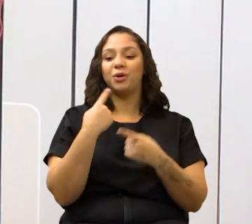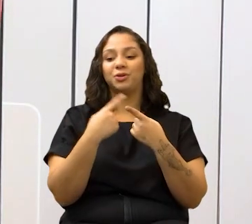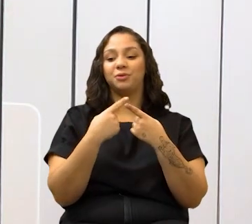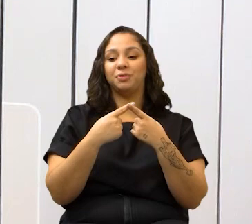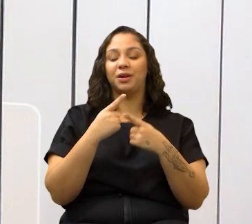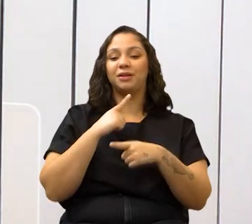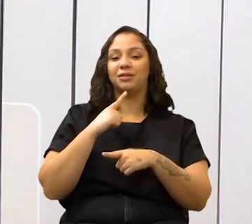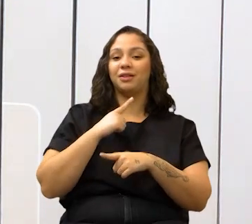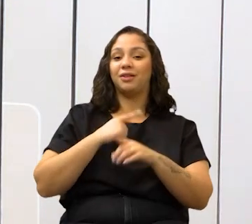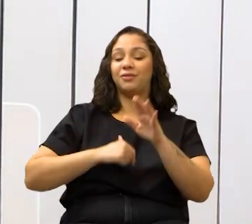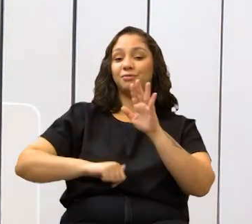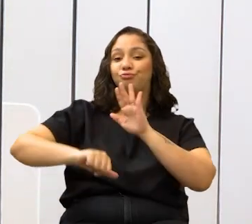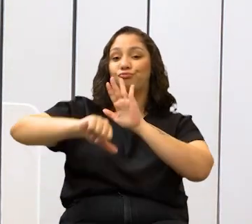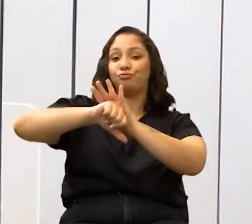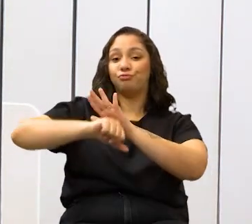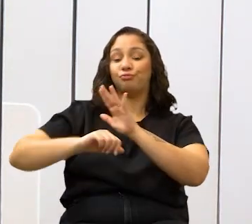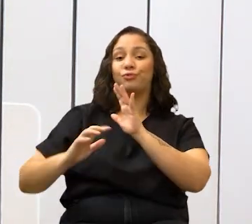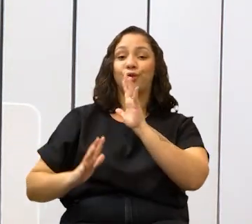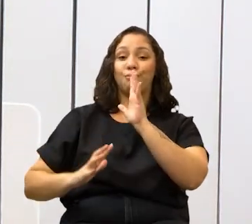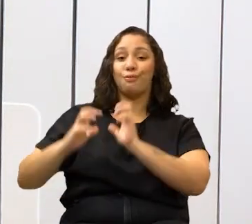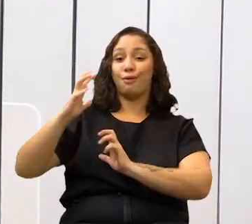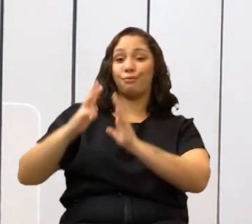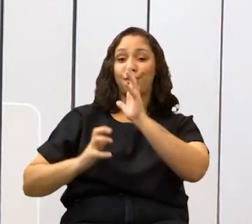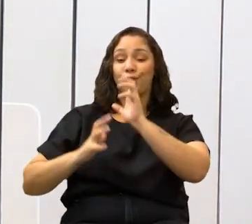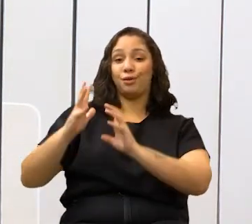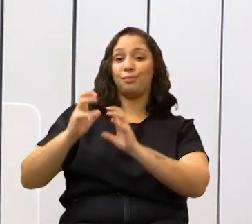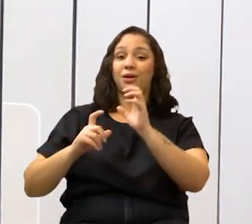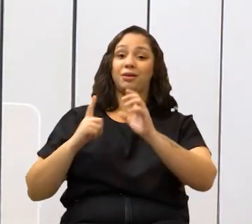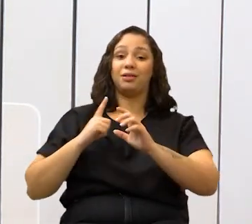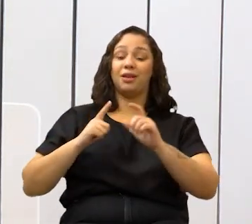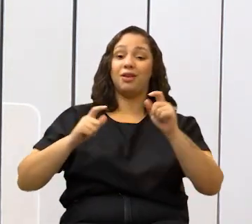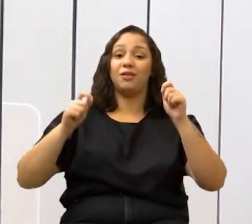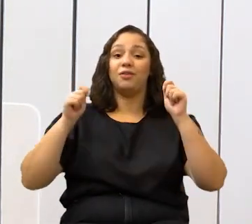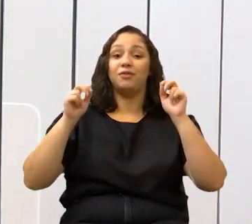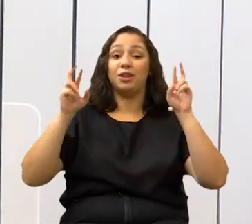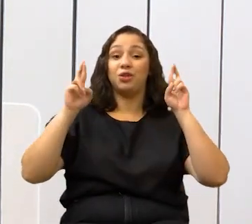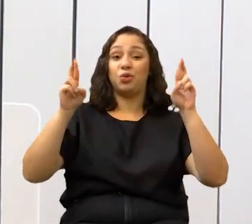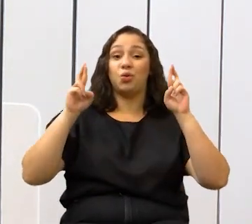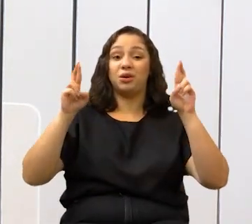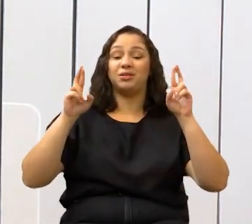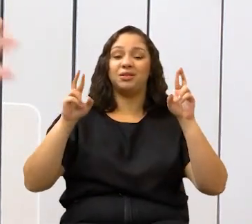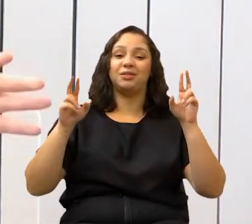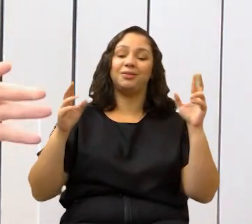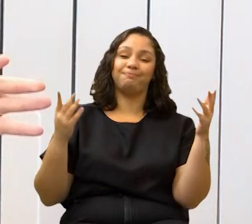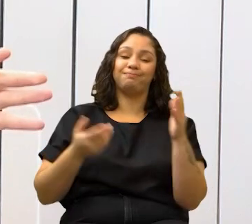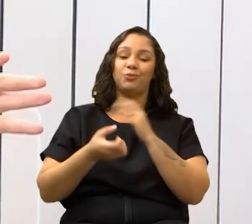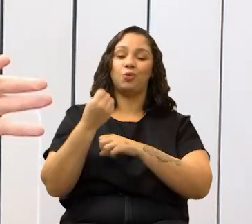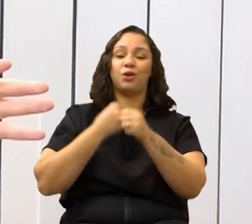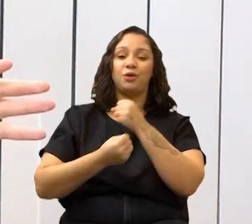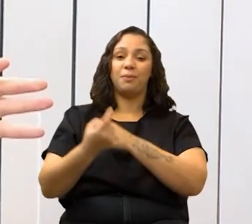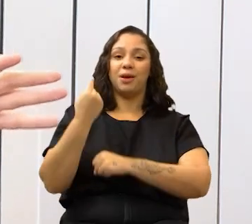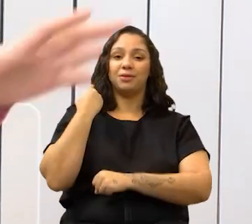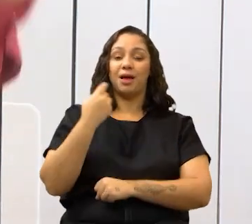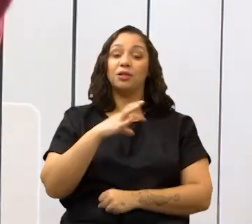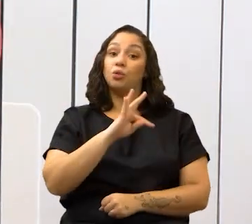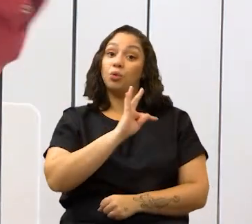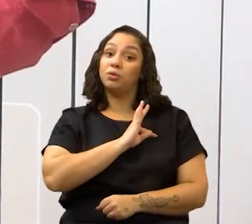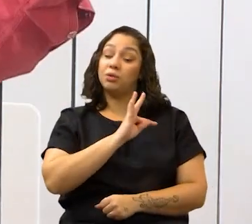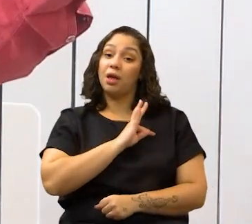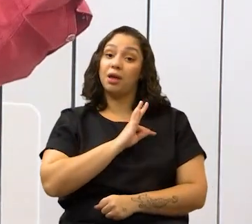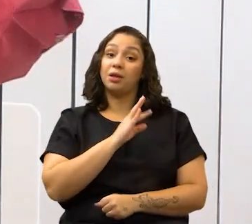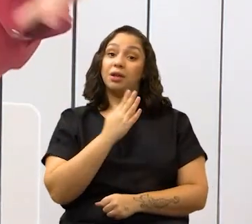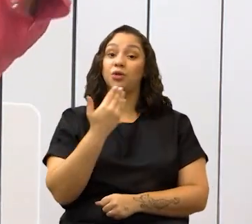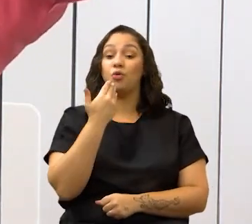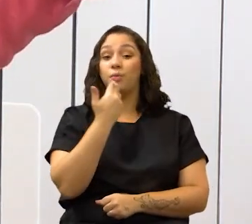uma punição por causa de uma briga acontecida entre torcedores no ano passado. Bom, o técnico Hélio dos Anjos